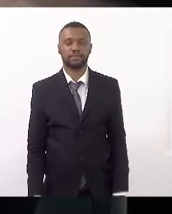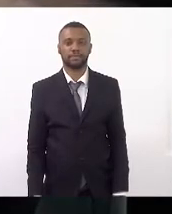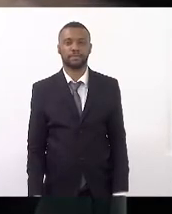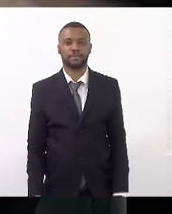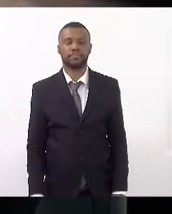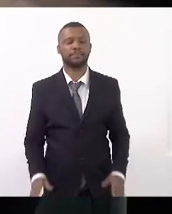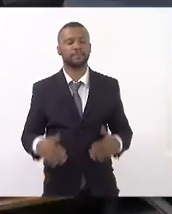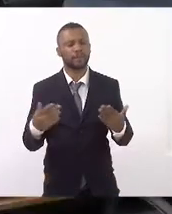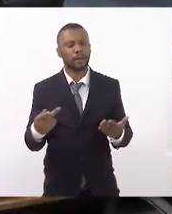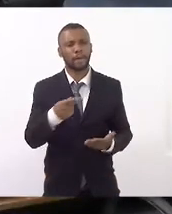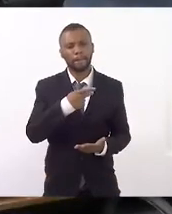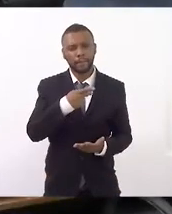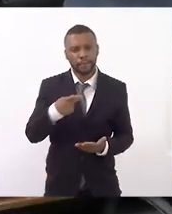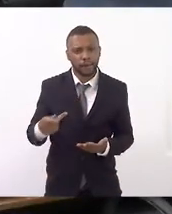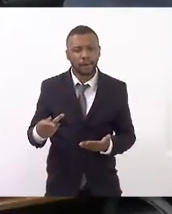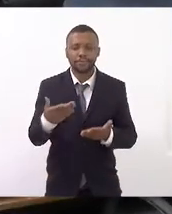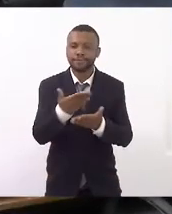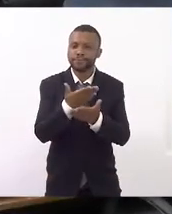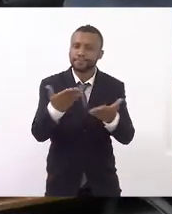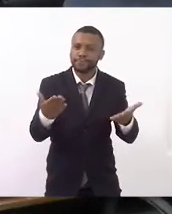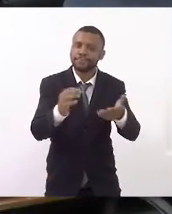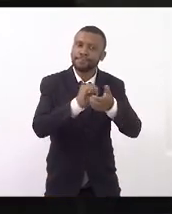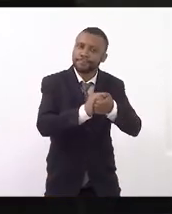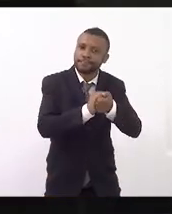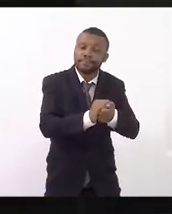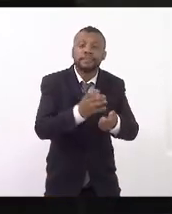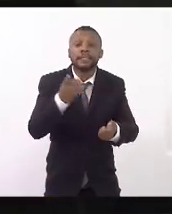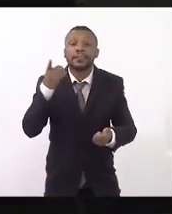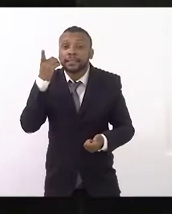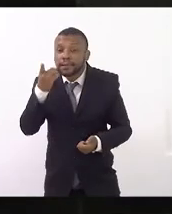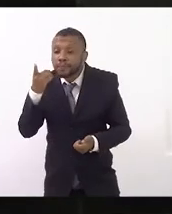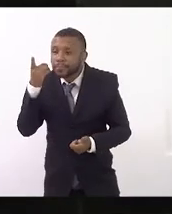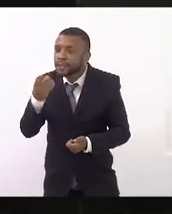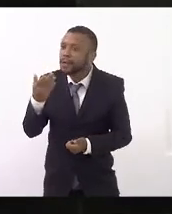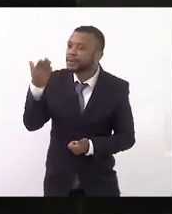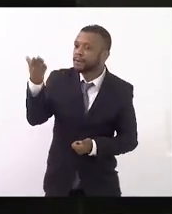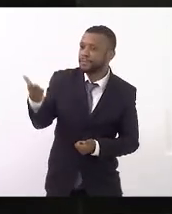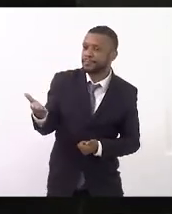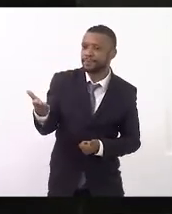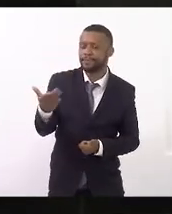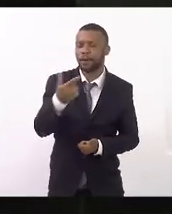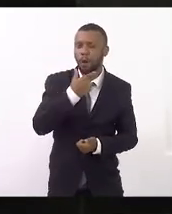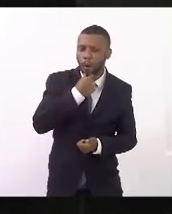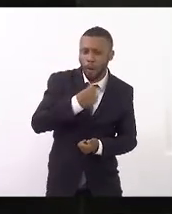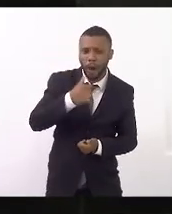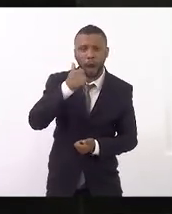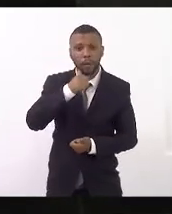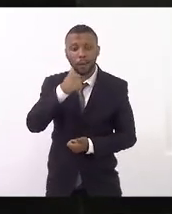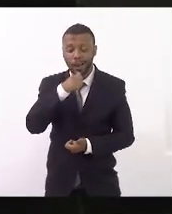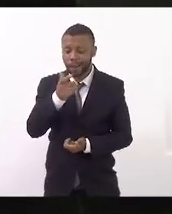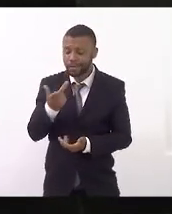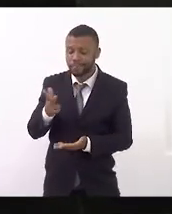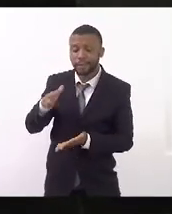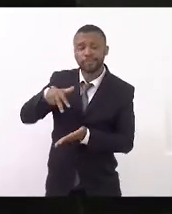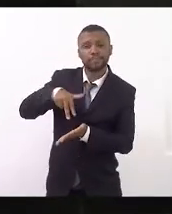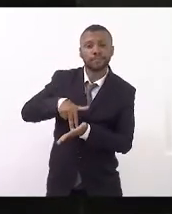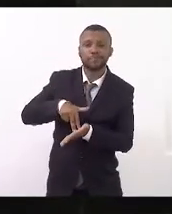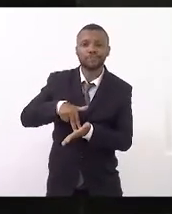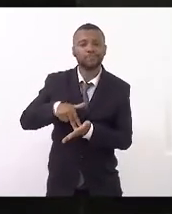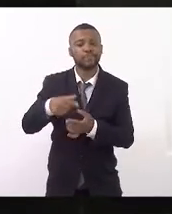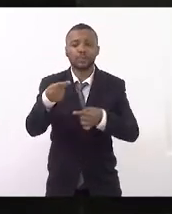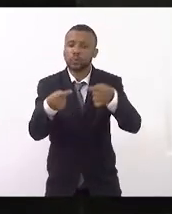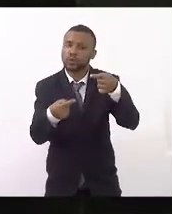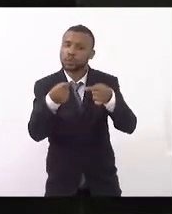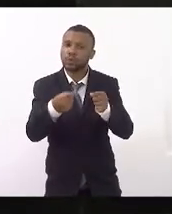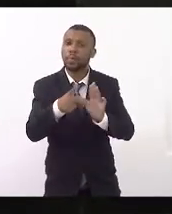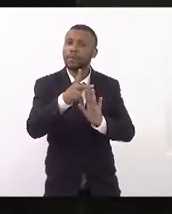Senhor presidente, senhoras deputadas, senhores deputados, venho à tribuna discutir o projeto